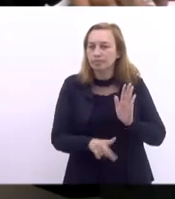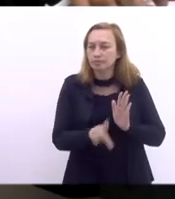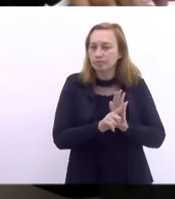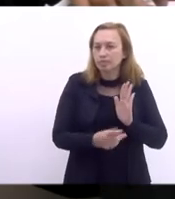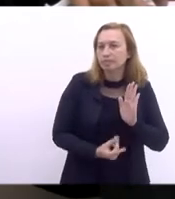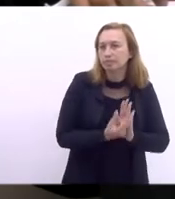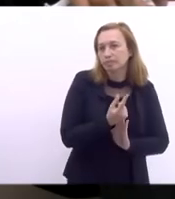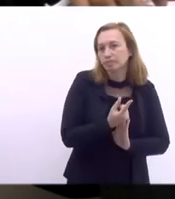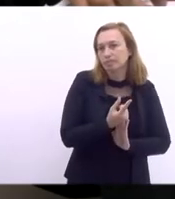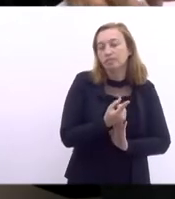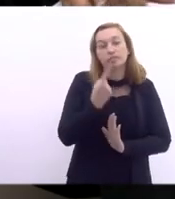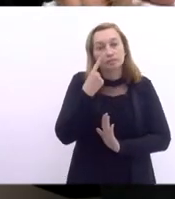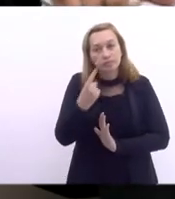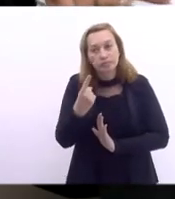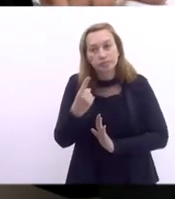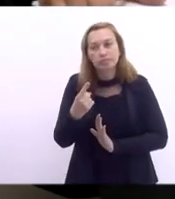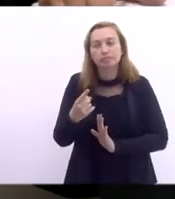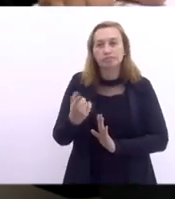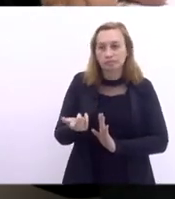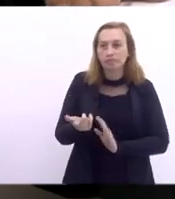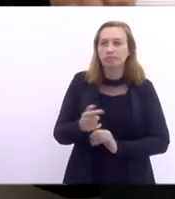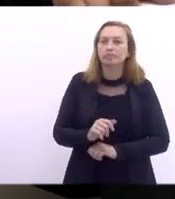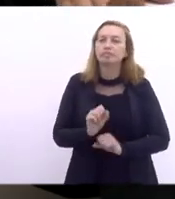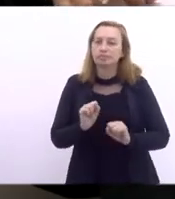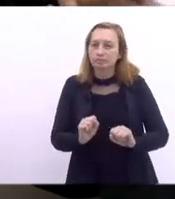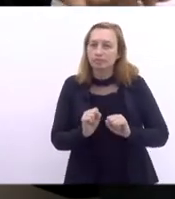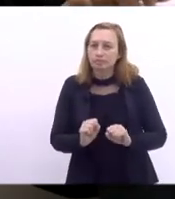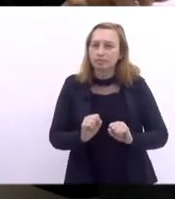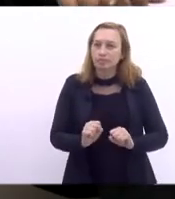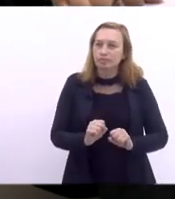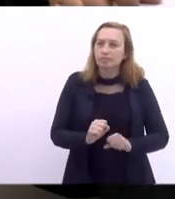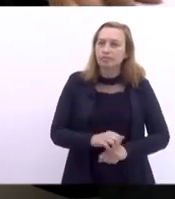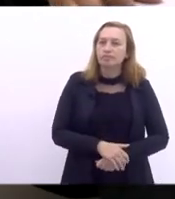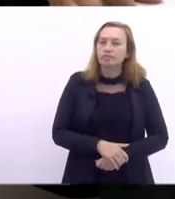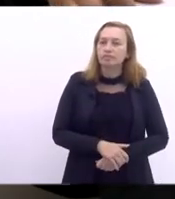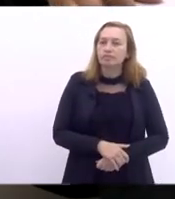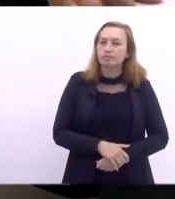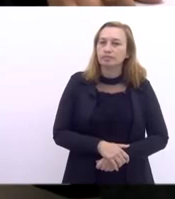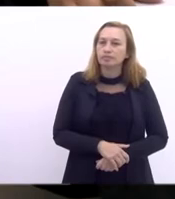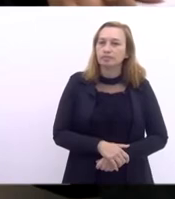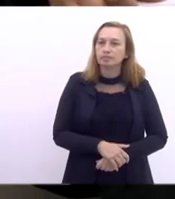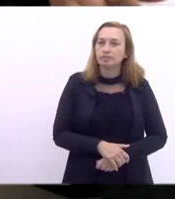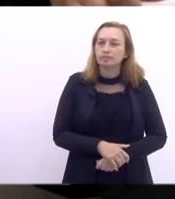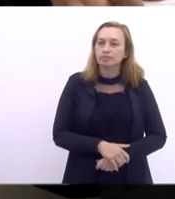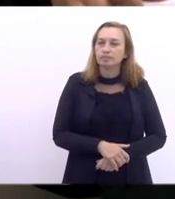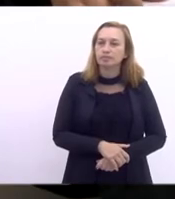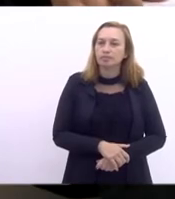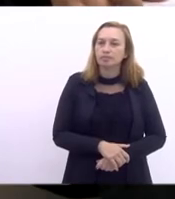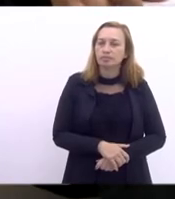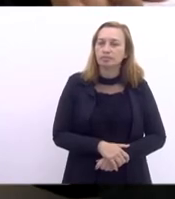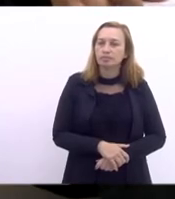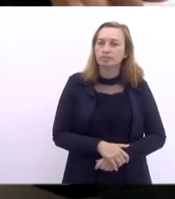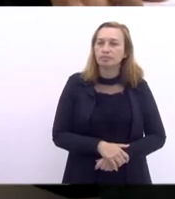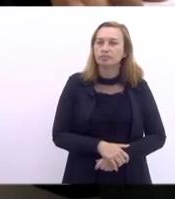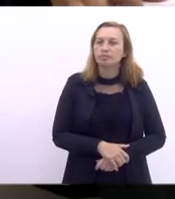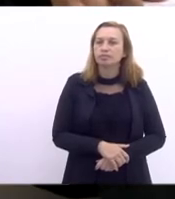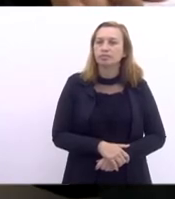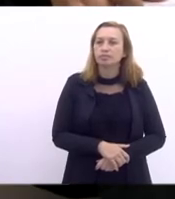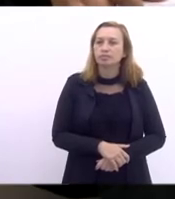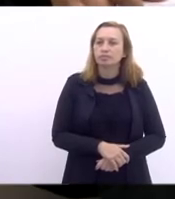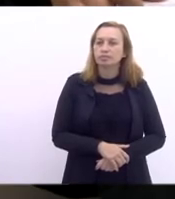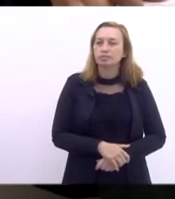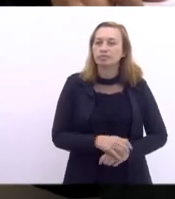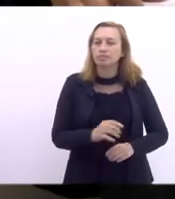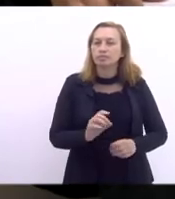até uma verificação se realmente aquelas previstas podem estar ali previstas é mas teriam que pelo menos está presente numa